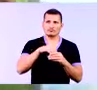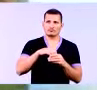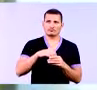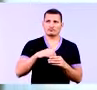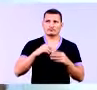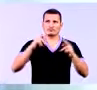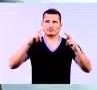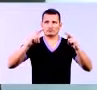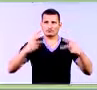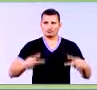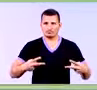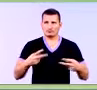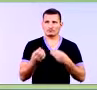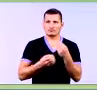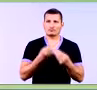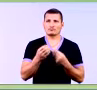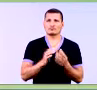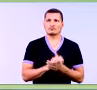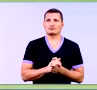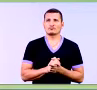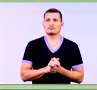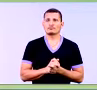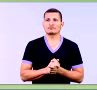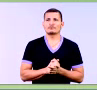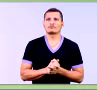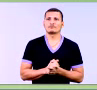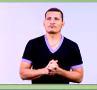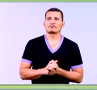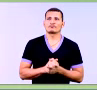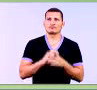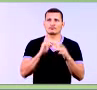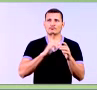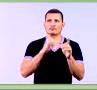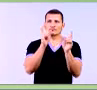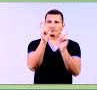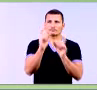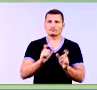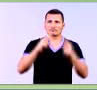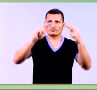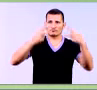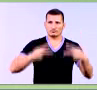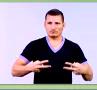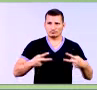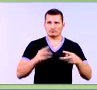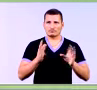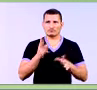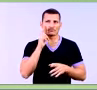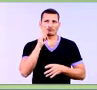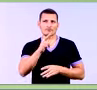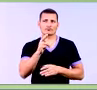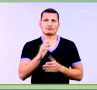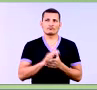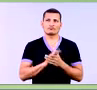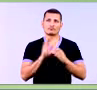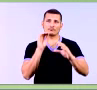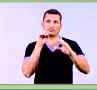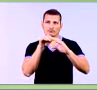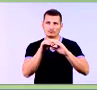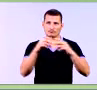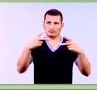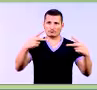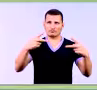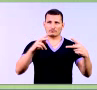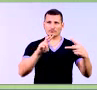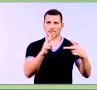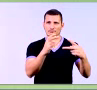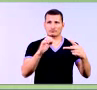HTML comum. Vejamos, nós possuímos a estrutura HTML, como nós já vimos, e dentro do head nós